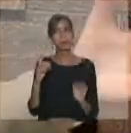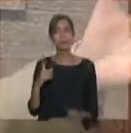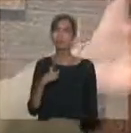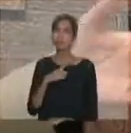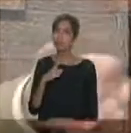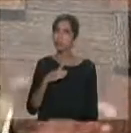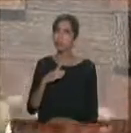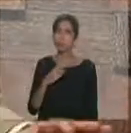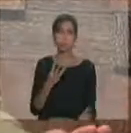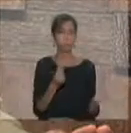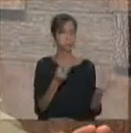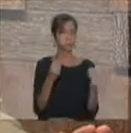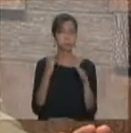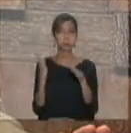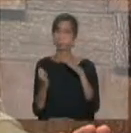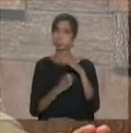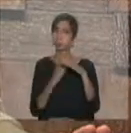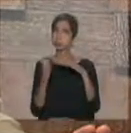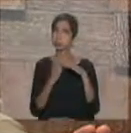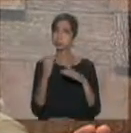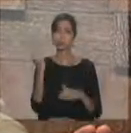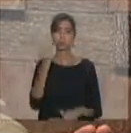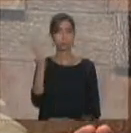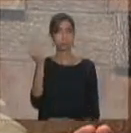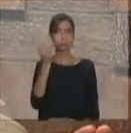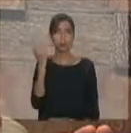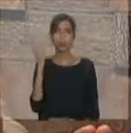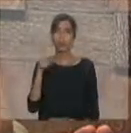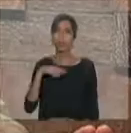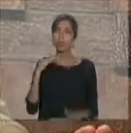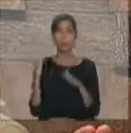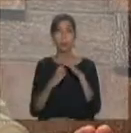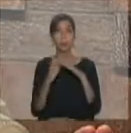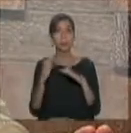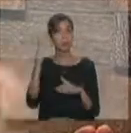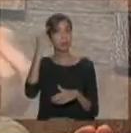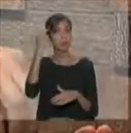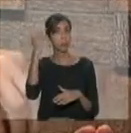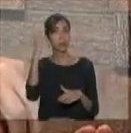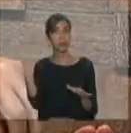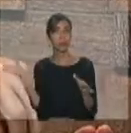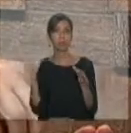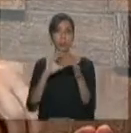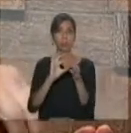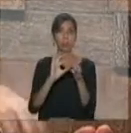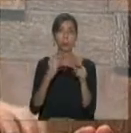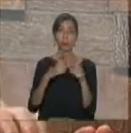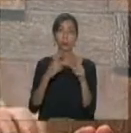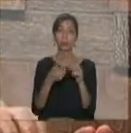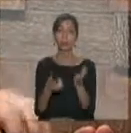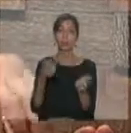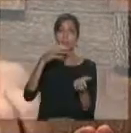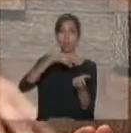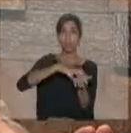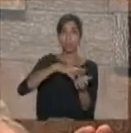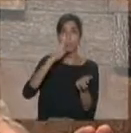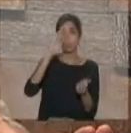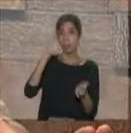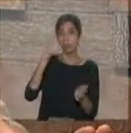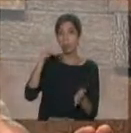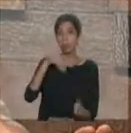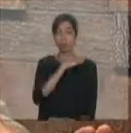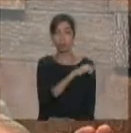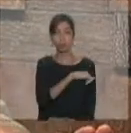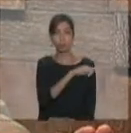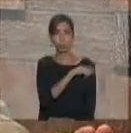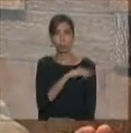Existiam grandes agências na época e essa era uma agência... Era uma agência até que São Paulo era filial. A matriz dela era no Rio de Janeiro, chamava